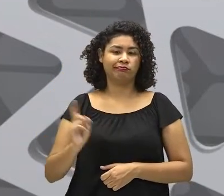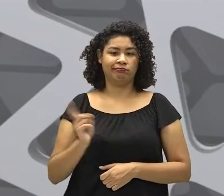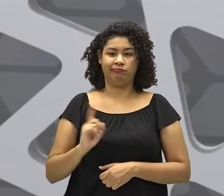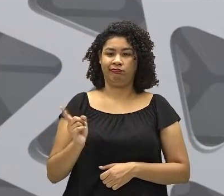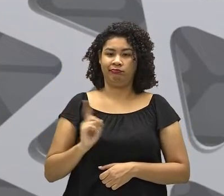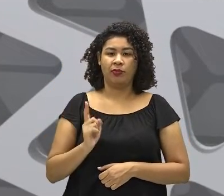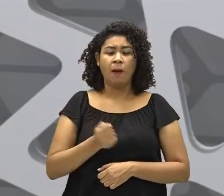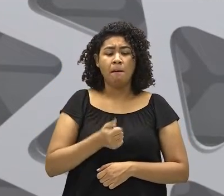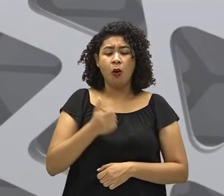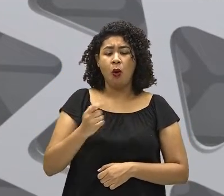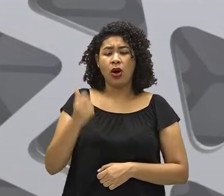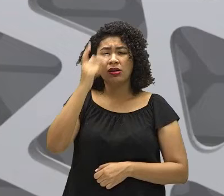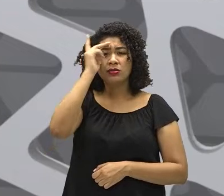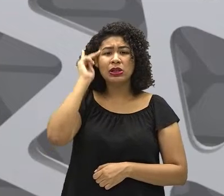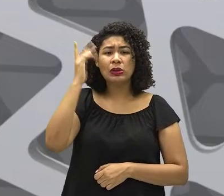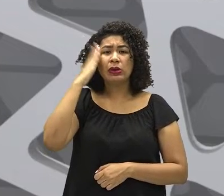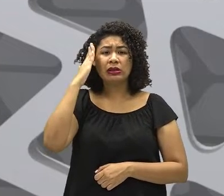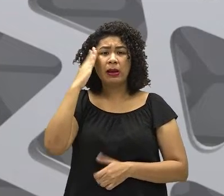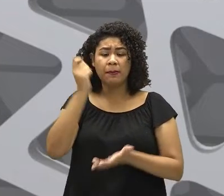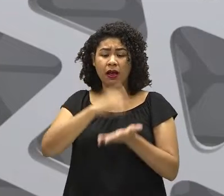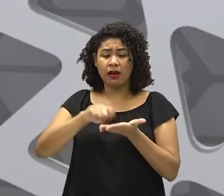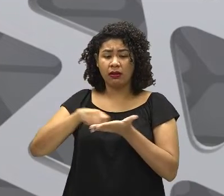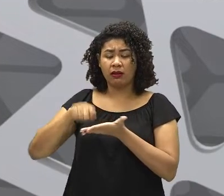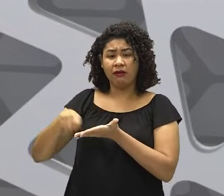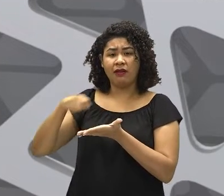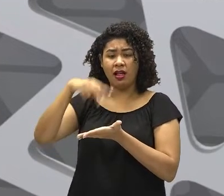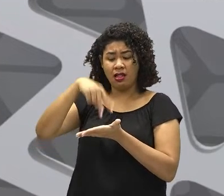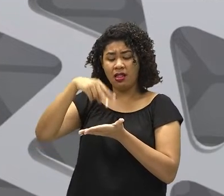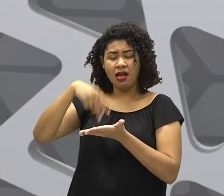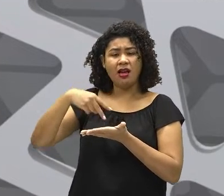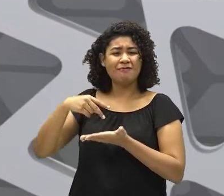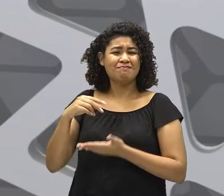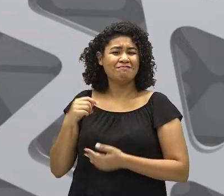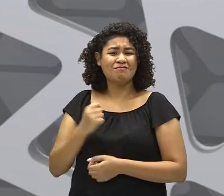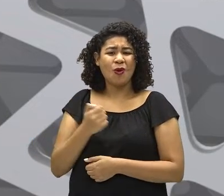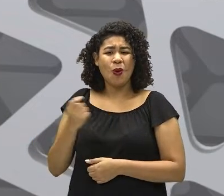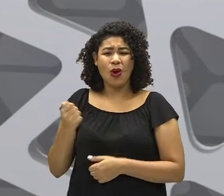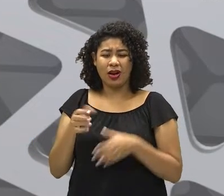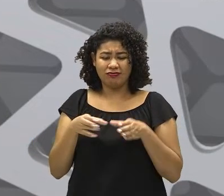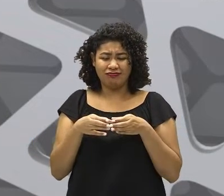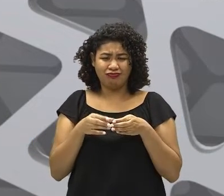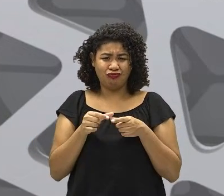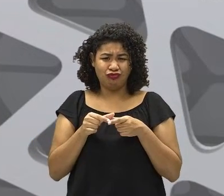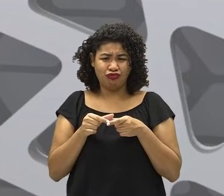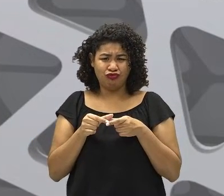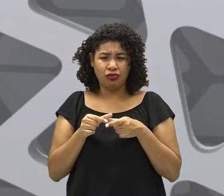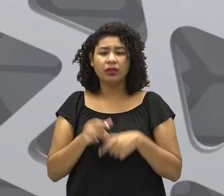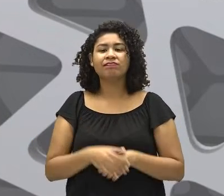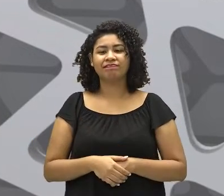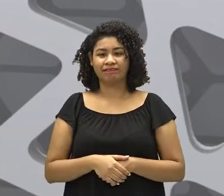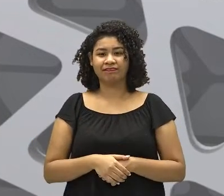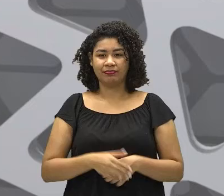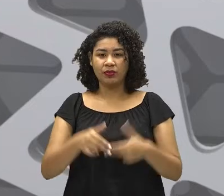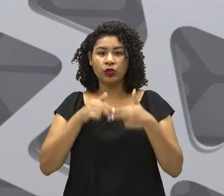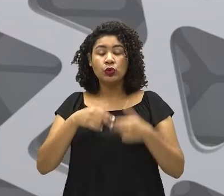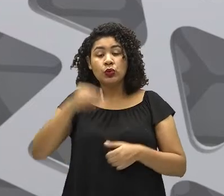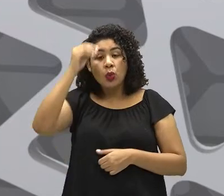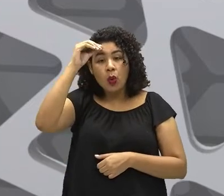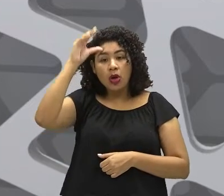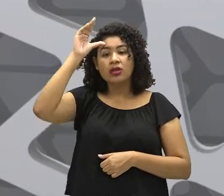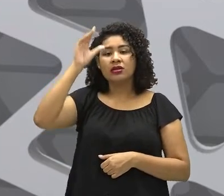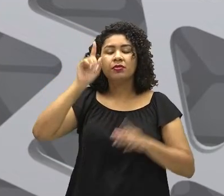pessoas sabiam ler e escrever. Então, claro, que ainda o conhecimento vai ser limitado a pessoas que